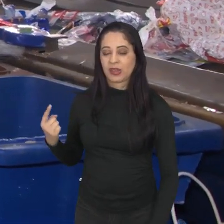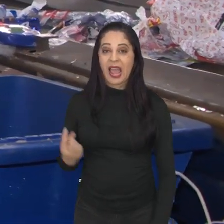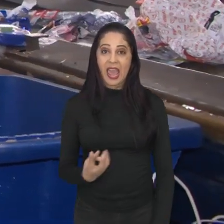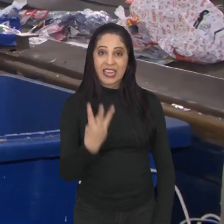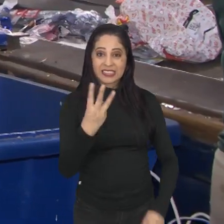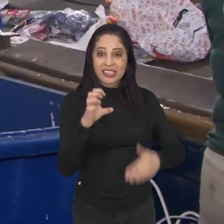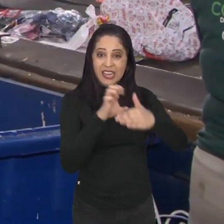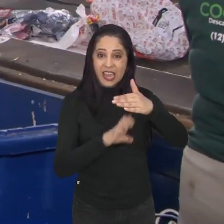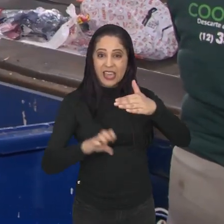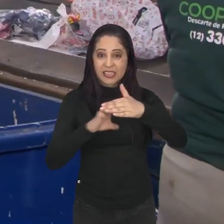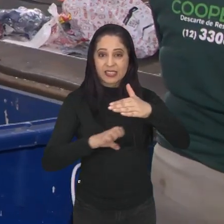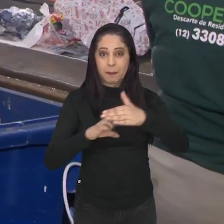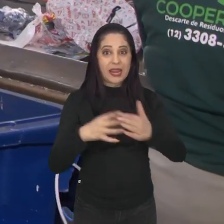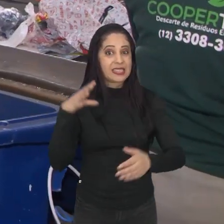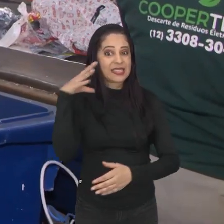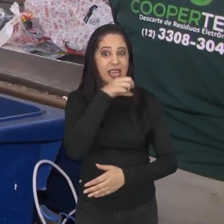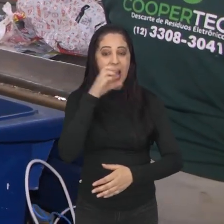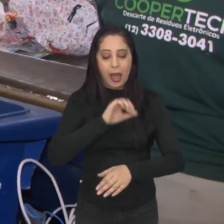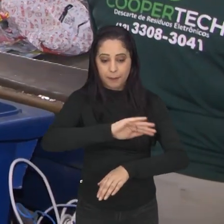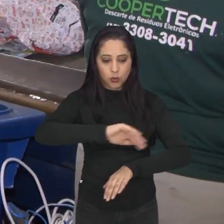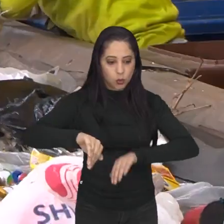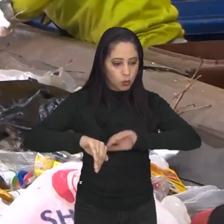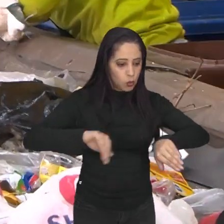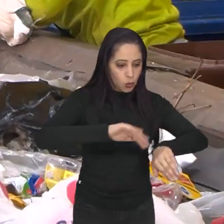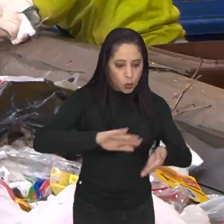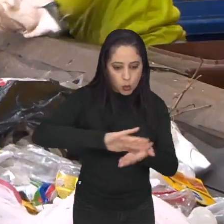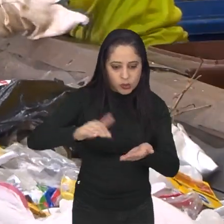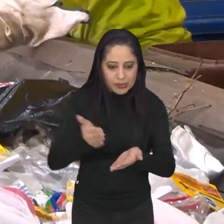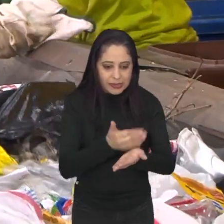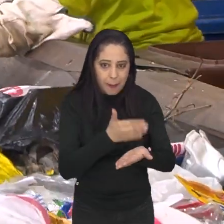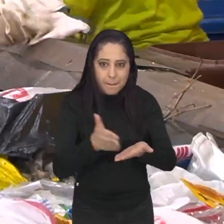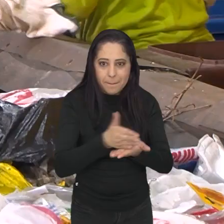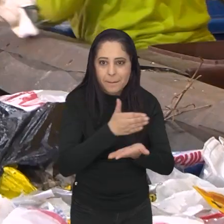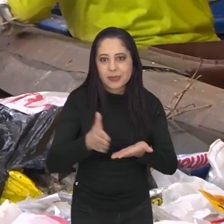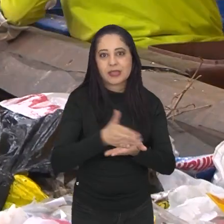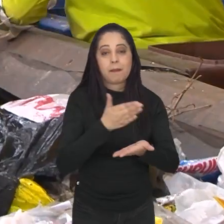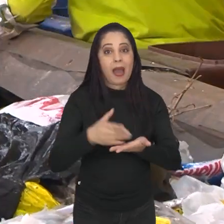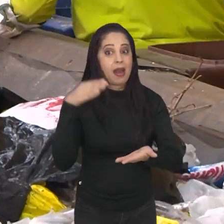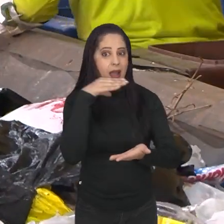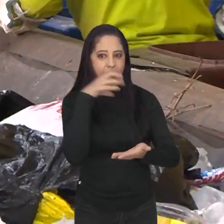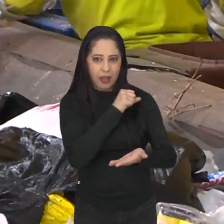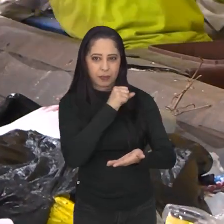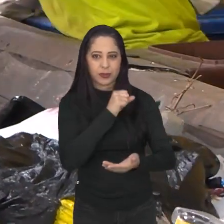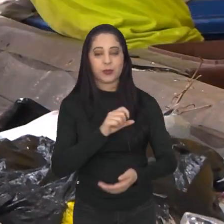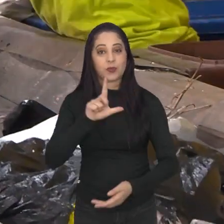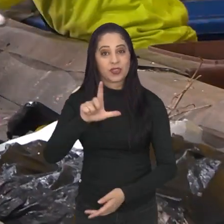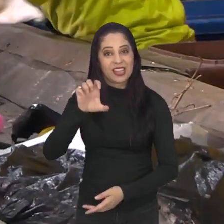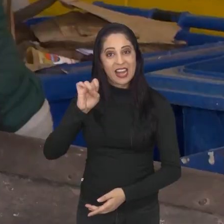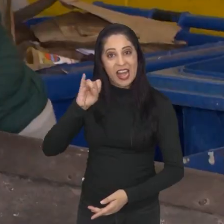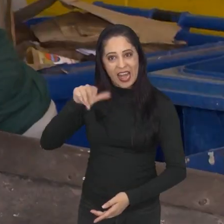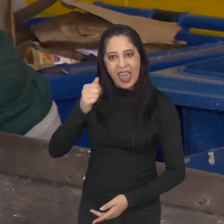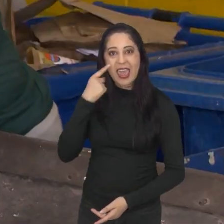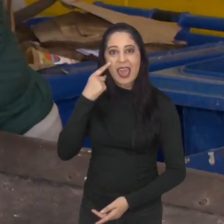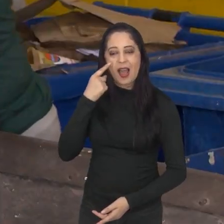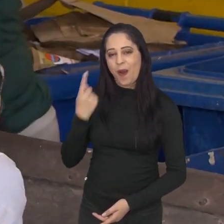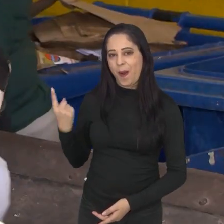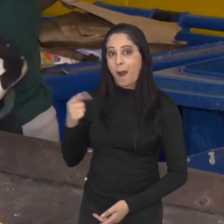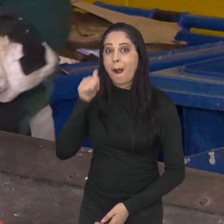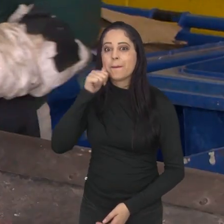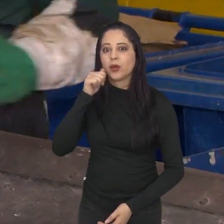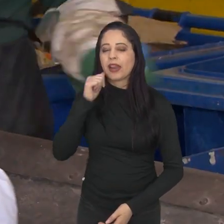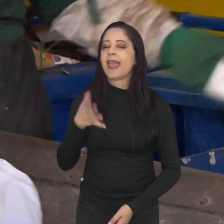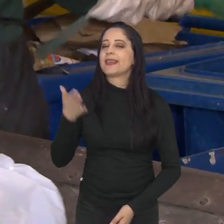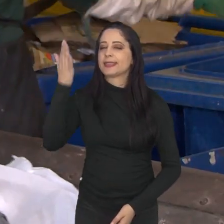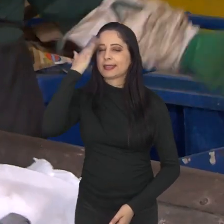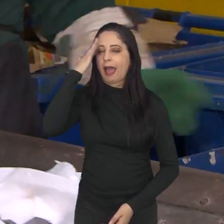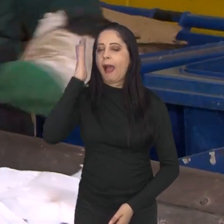cargo de três cooperativas as mãos precisam ser rápidas para separar os resíduos o mais depressa possível a dona Leia conhece